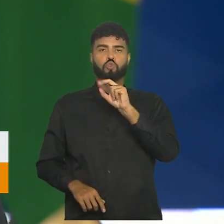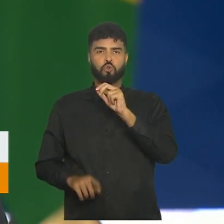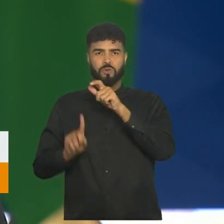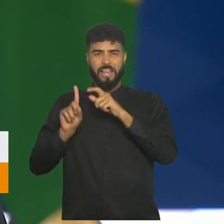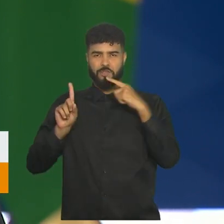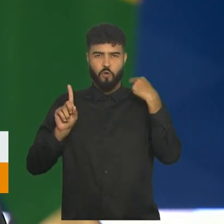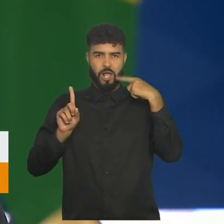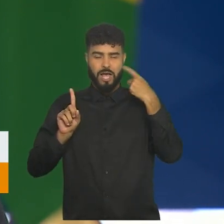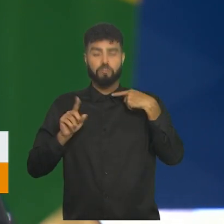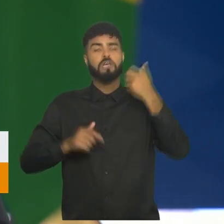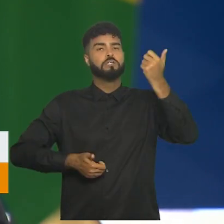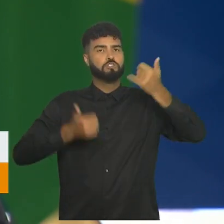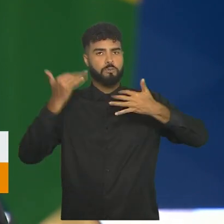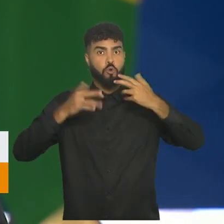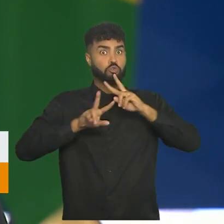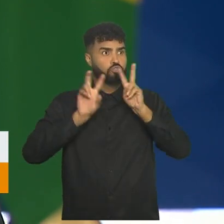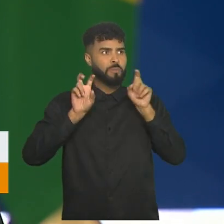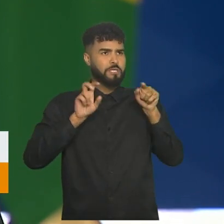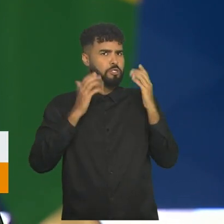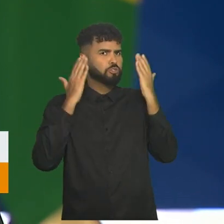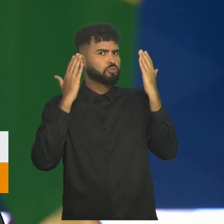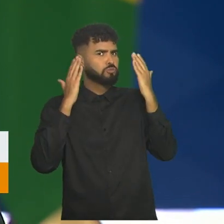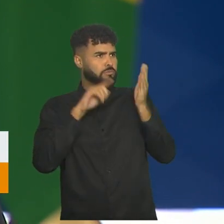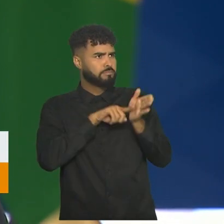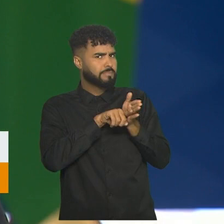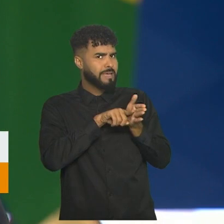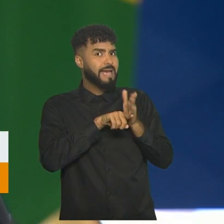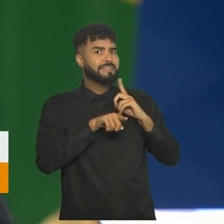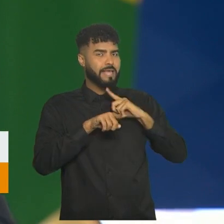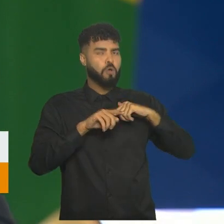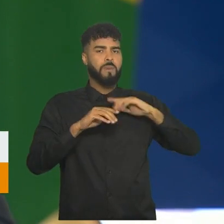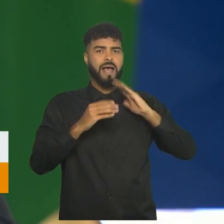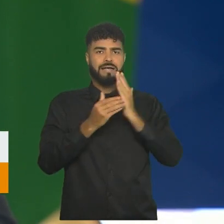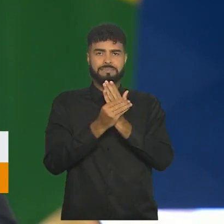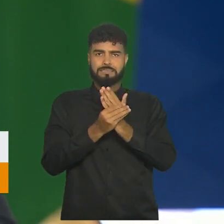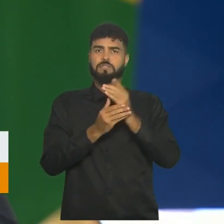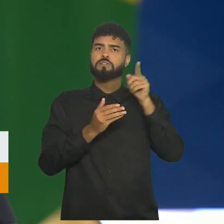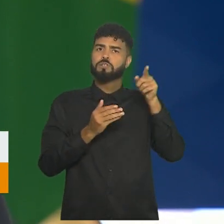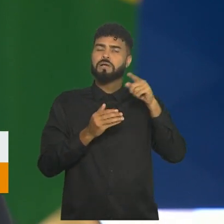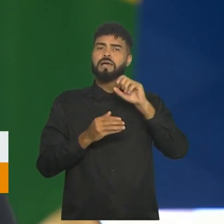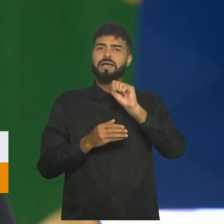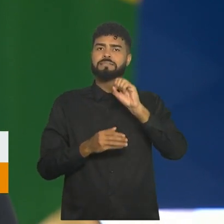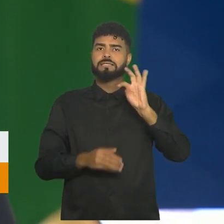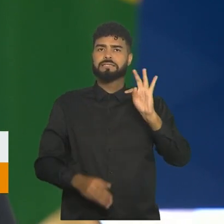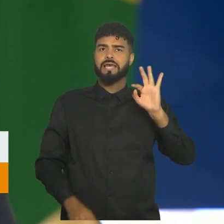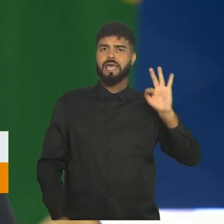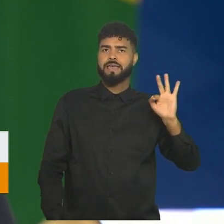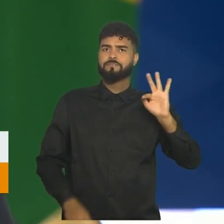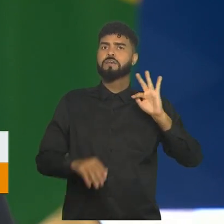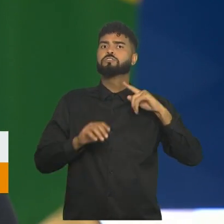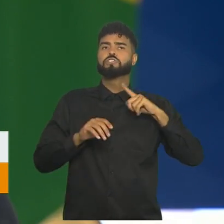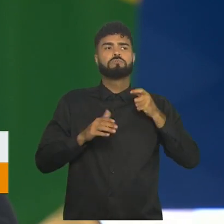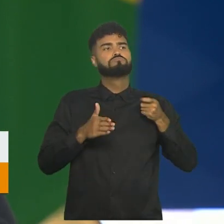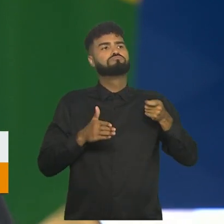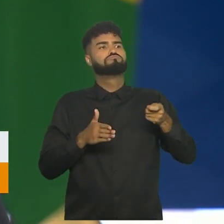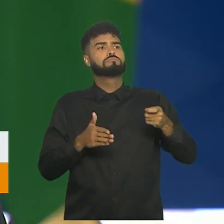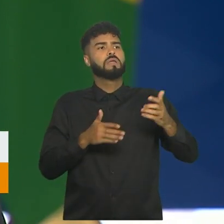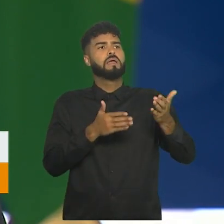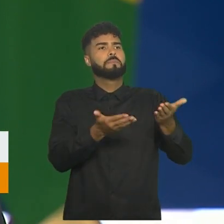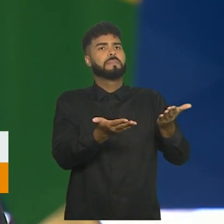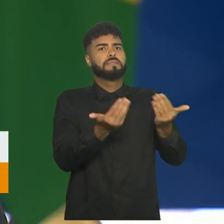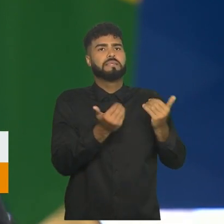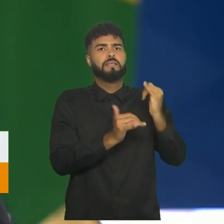os casos e também falaram sobre essa ação que está no Supremo Tribunal Federal, solicitando dados aos estados sobre essa possível